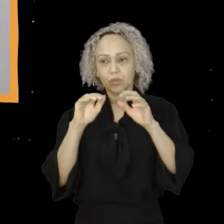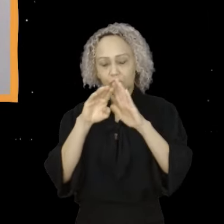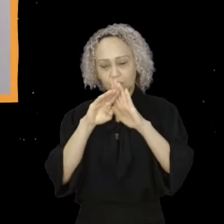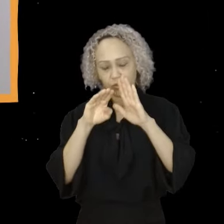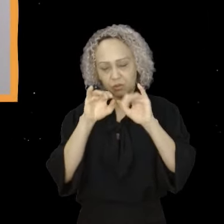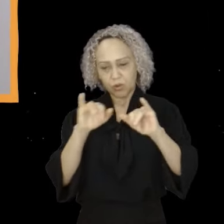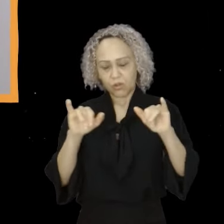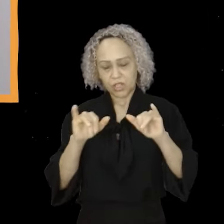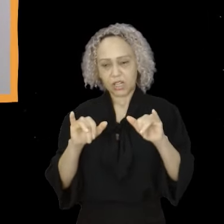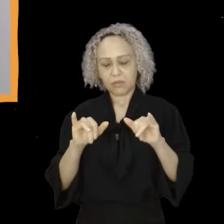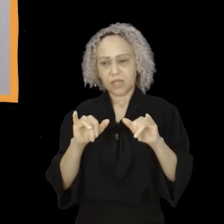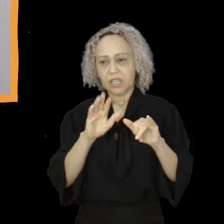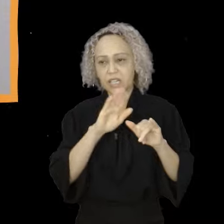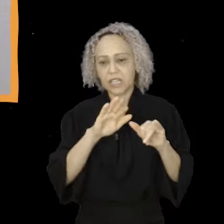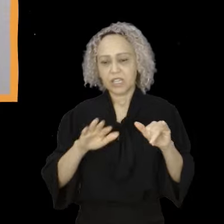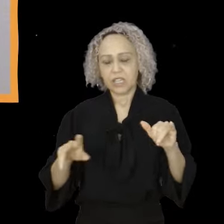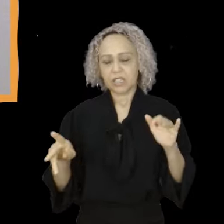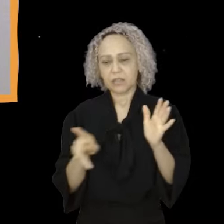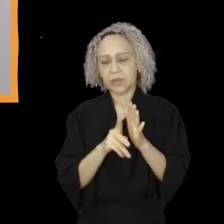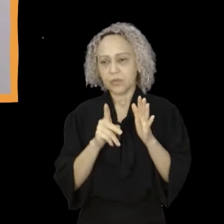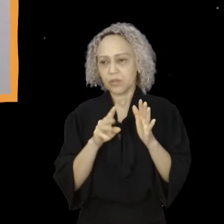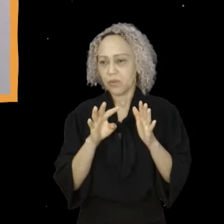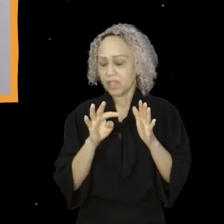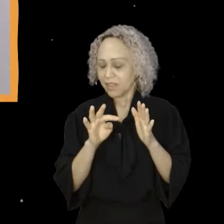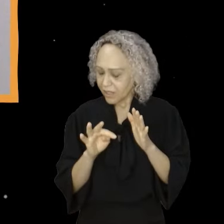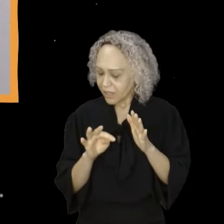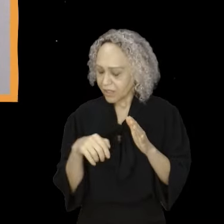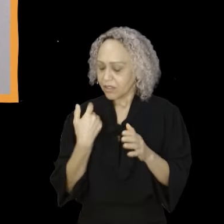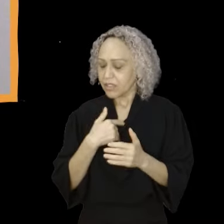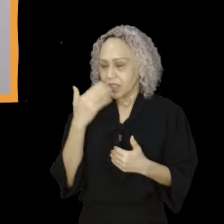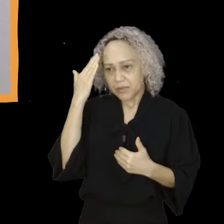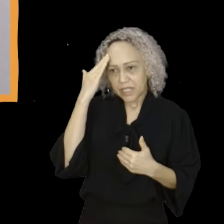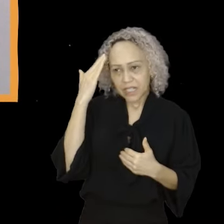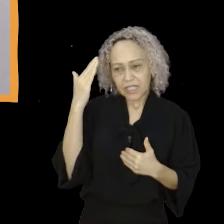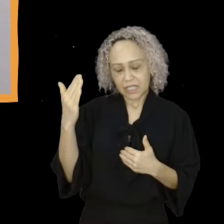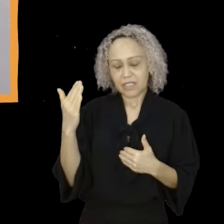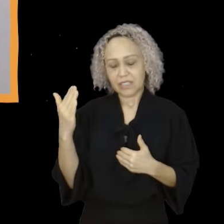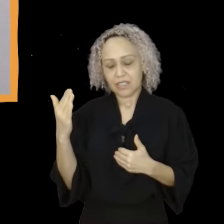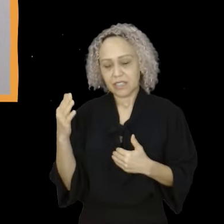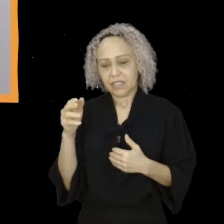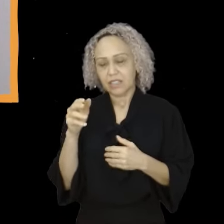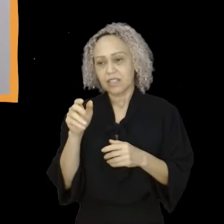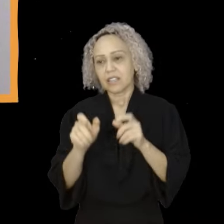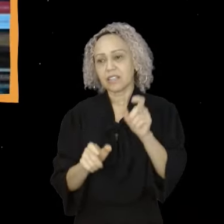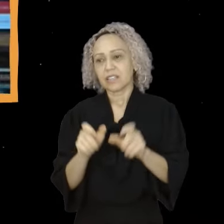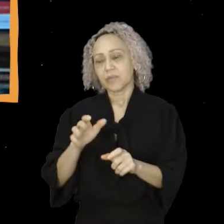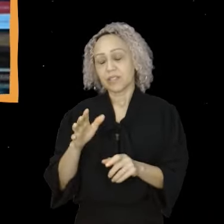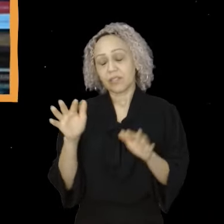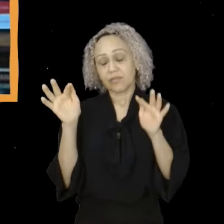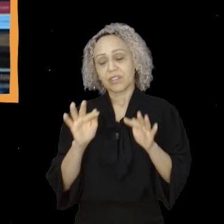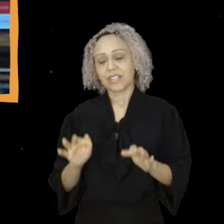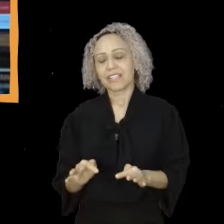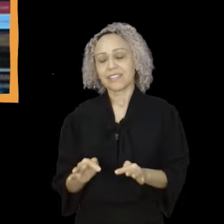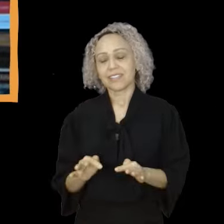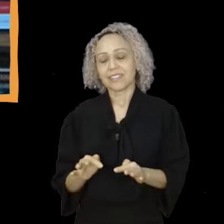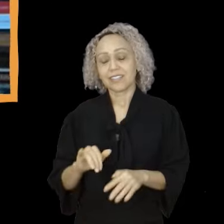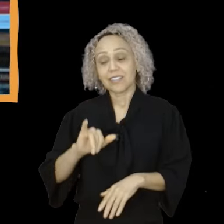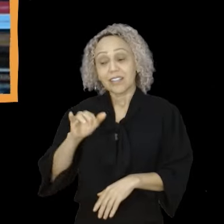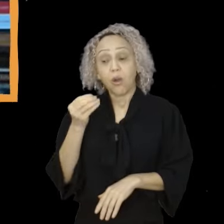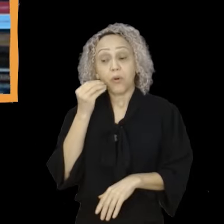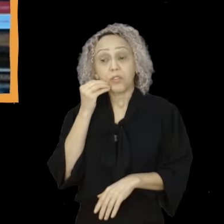com a gente, por ter disponibilizado esse tempo. E pessoalmente fico muito feliz de ter tido essa oportunidade. Eu quero